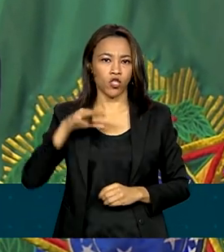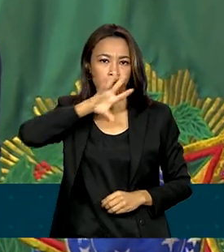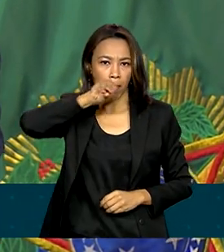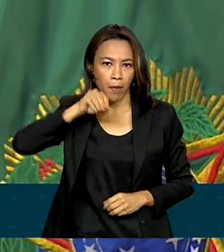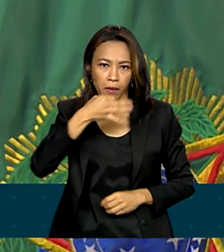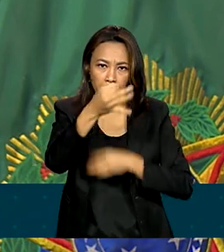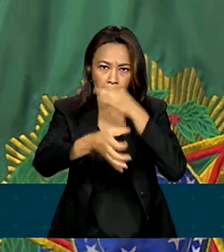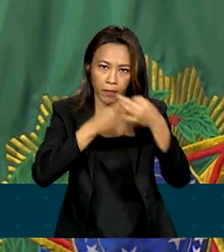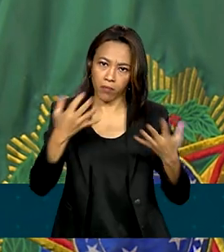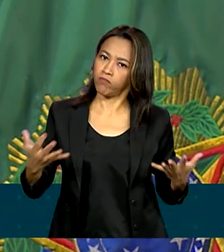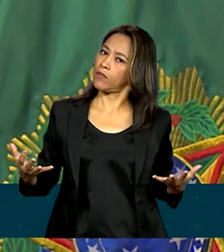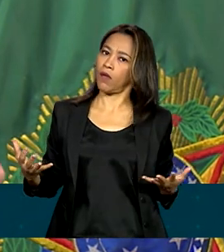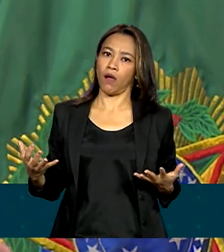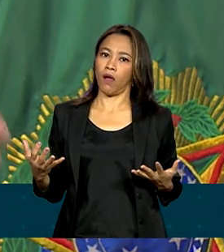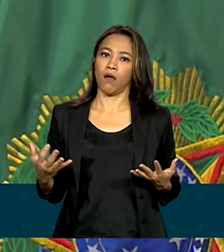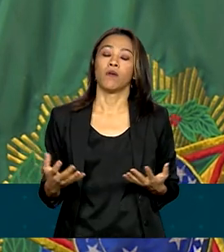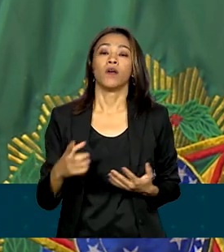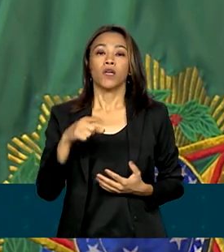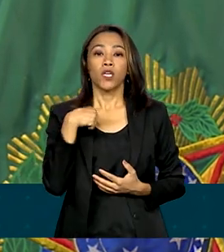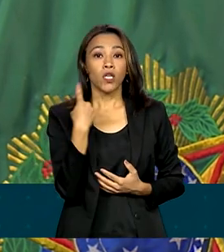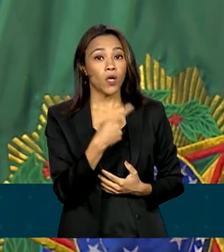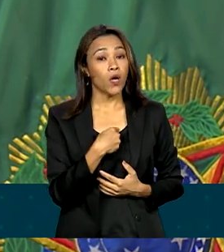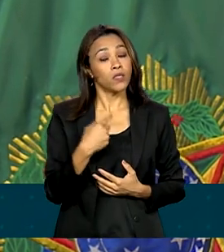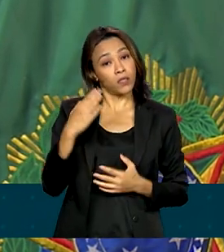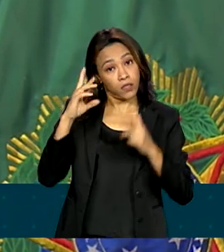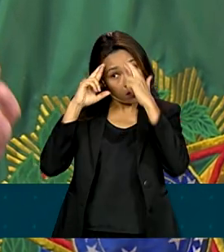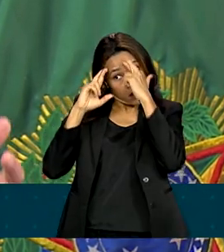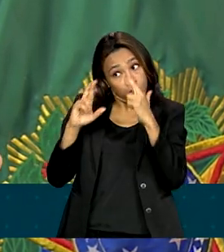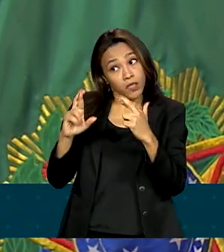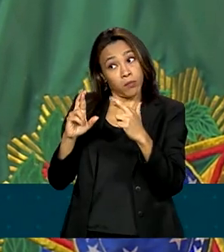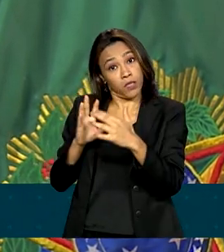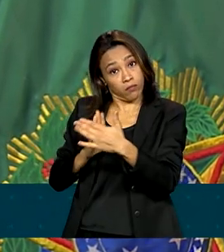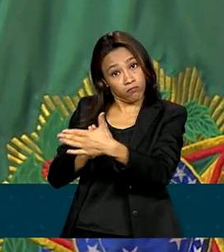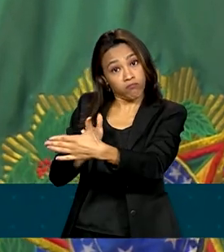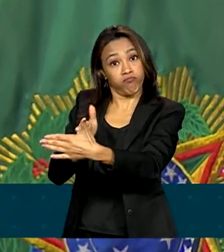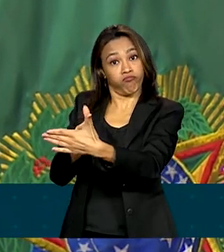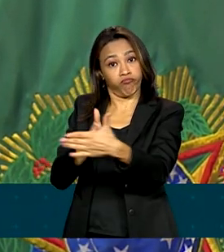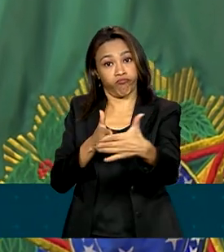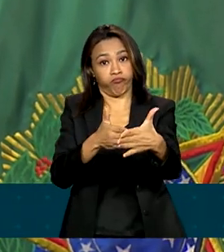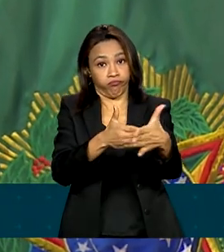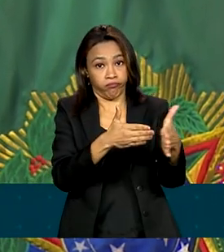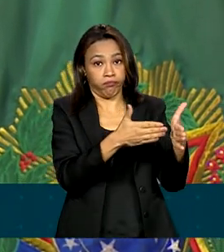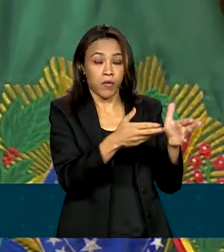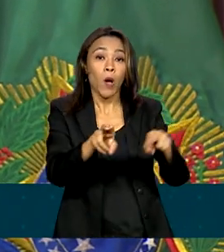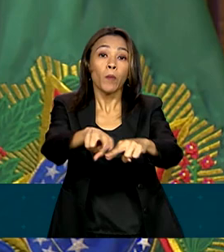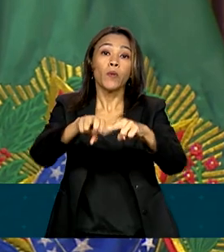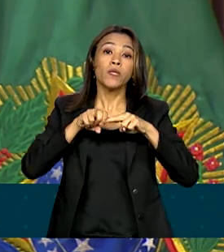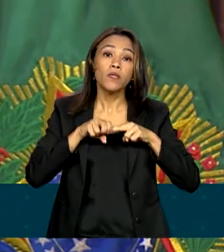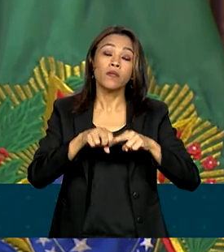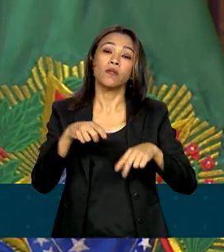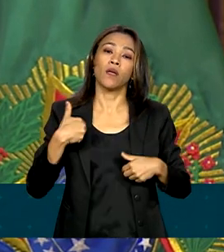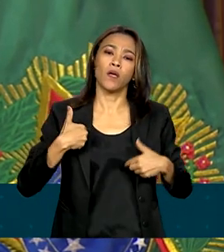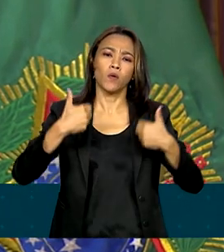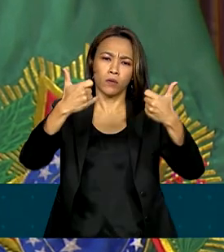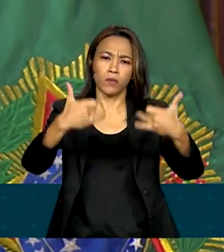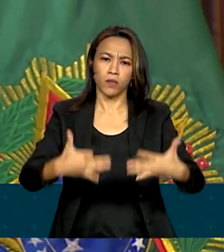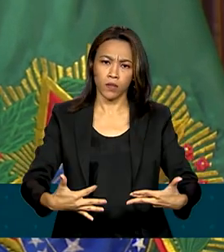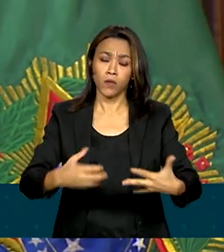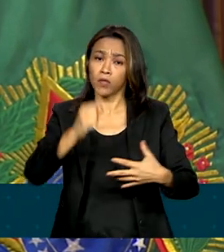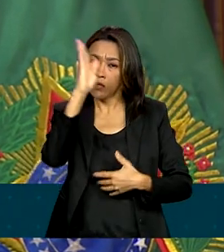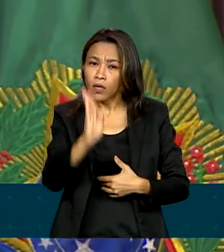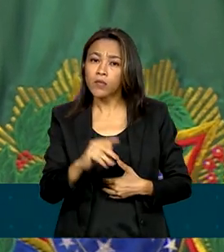quer, desde que a gente não adentra o espaço, sabe, de outras pessoas. Por isso, eu falo que o Brasil precisa voltar